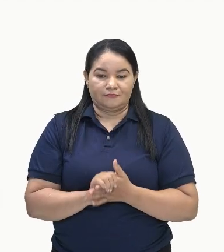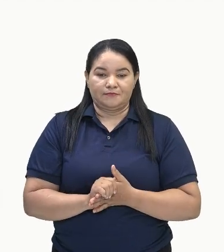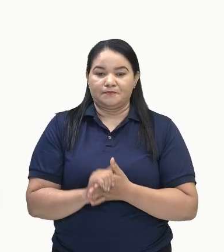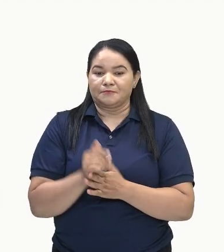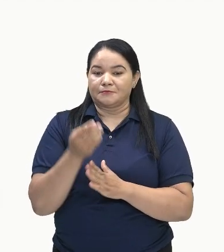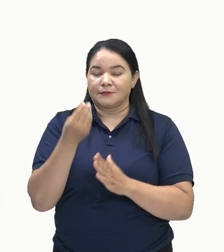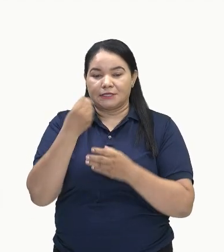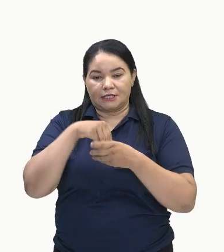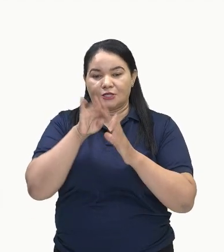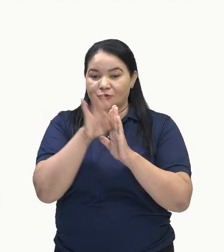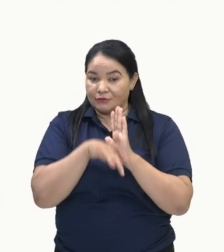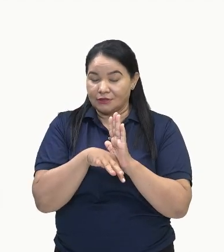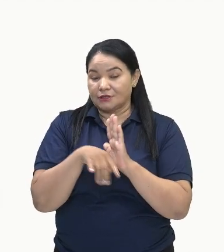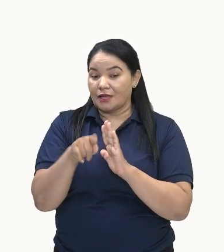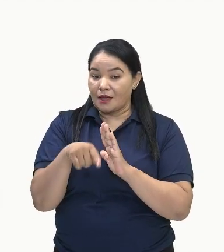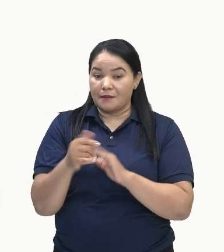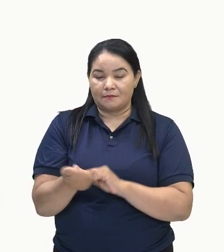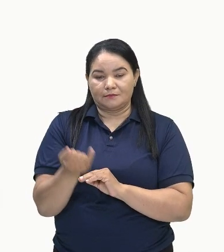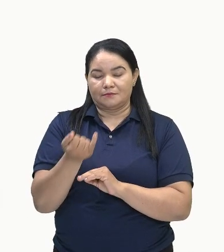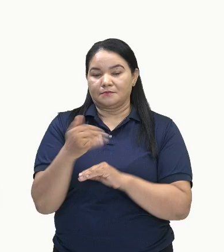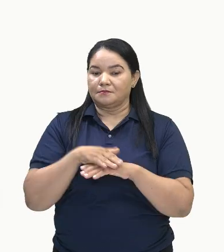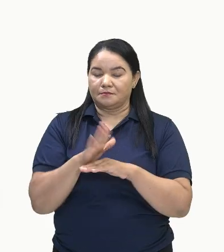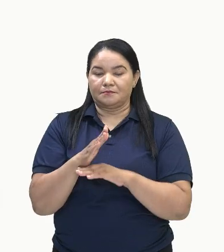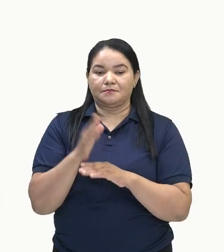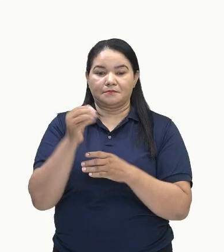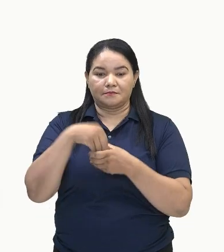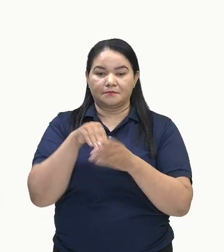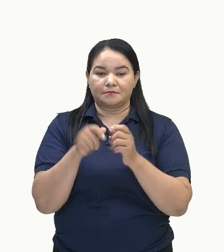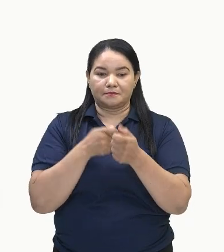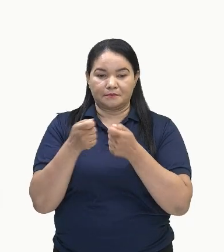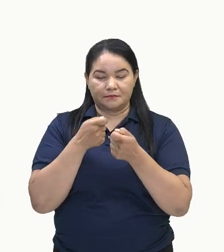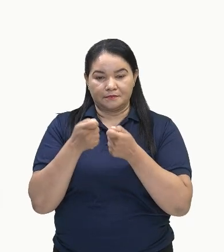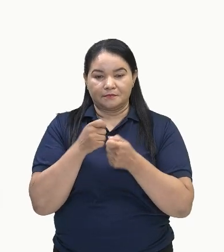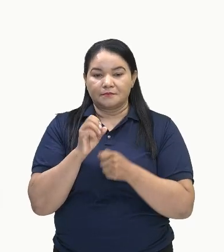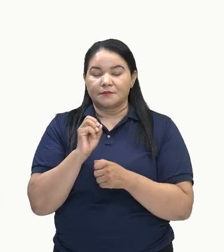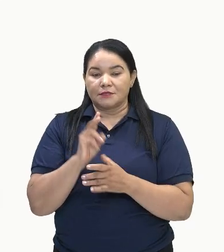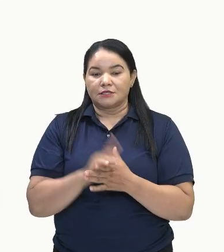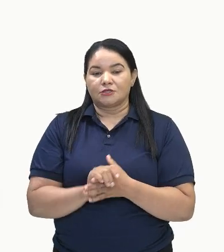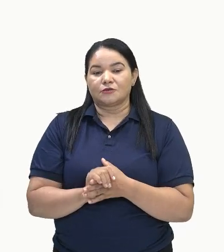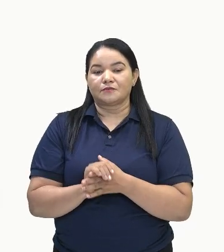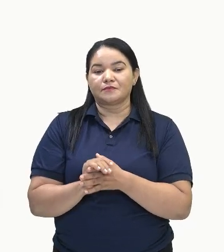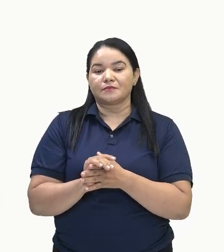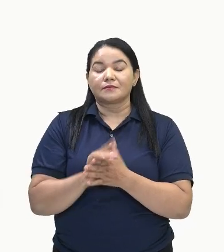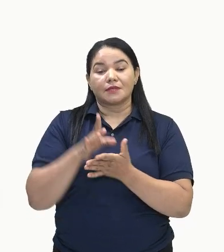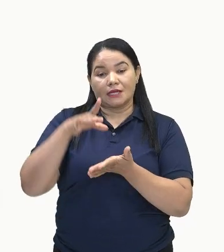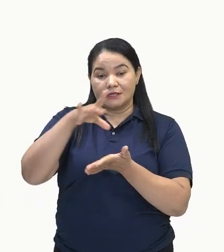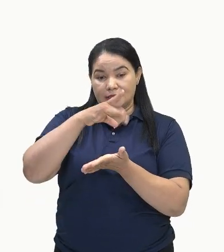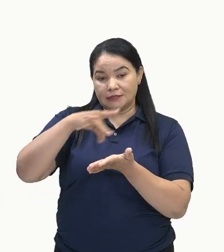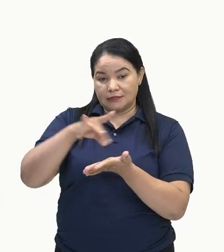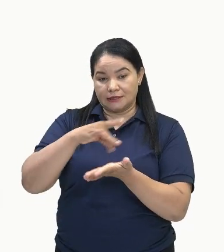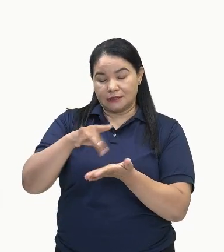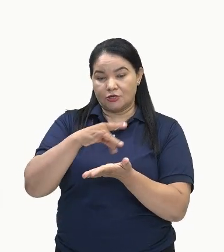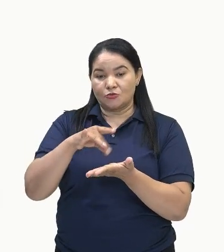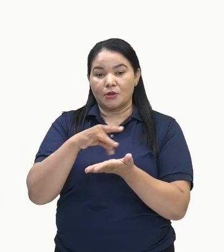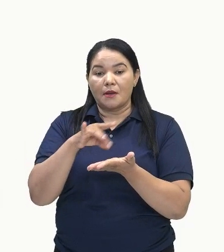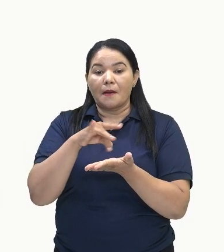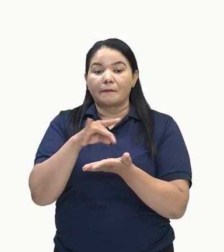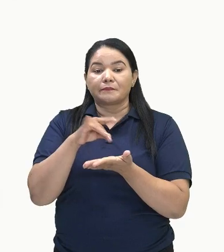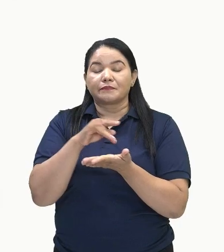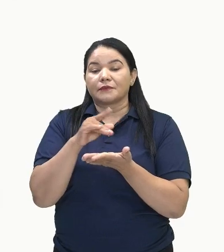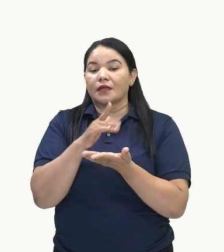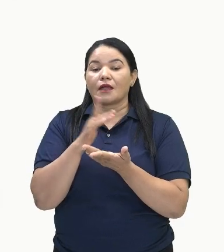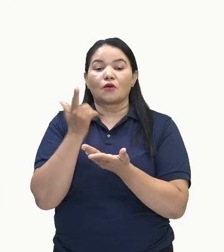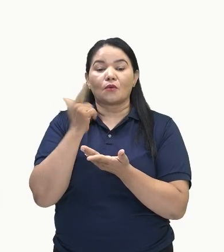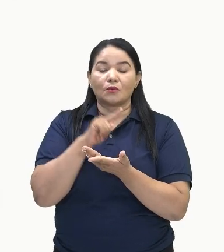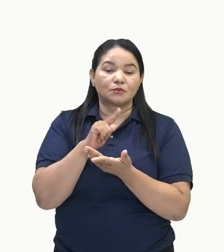de fundamental dentro dessa reportagem. Olha só, o Centro de Mídias de Educação do Amazonas, CEMEAN,